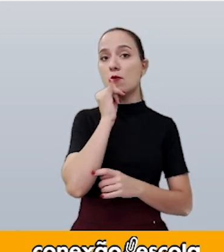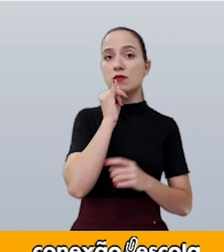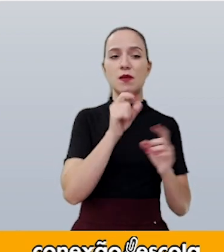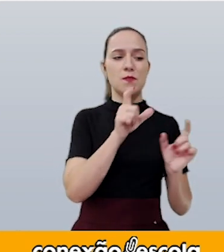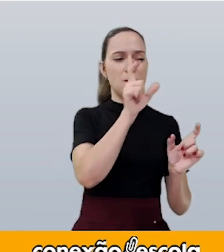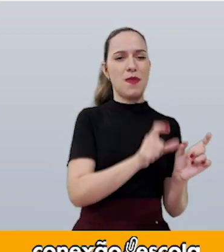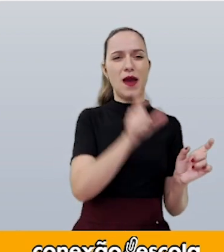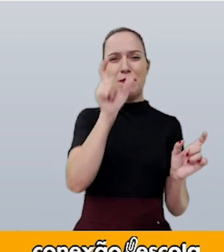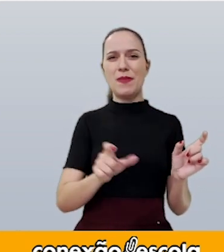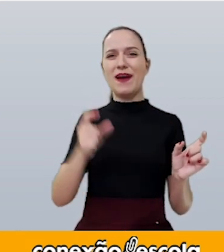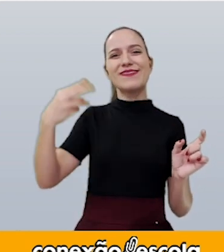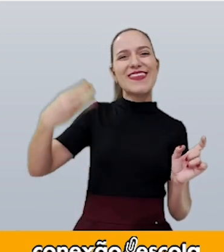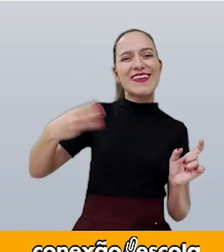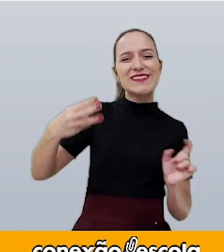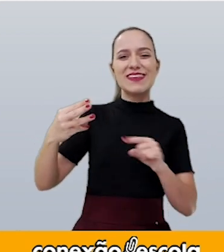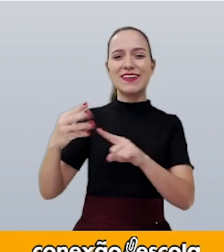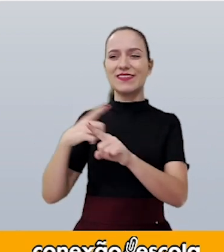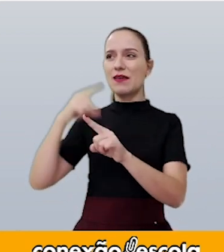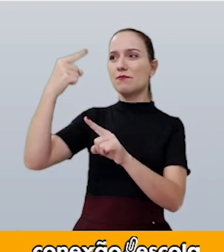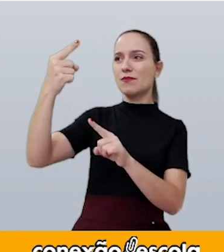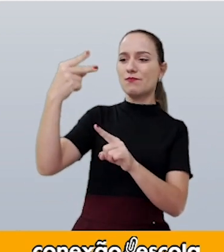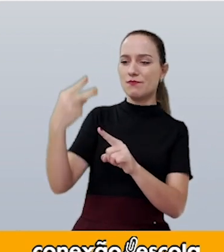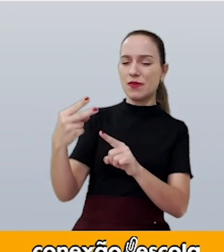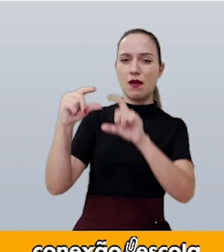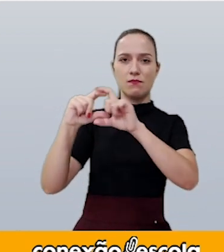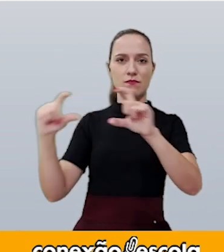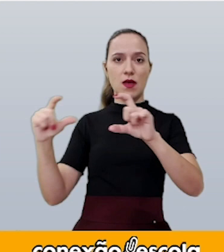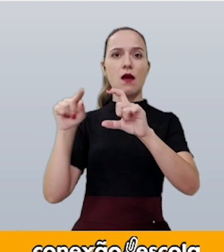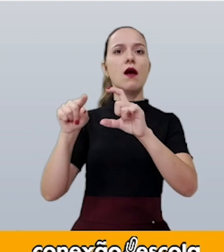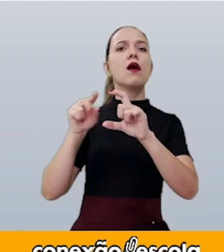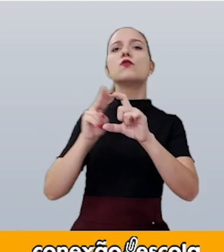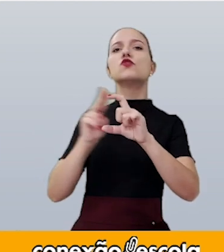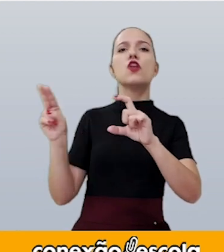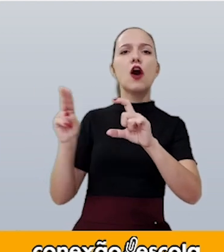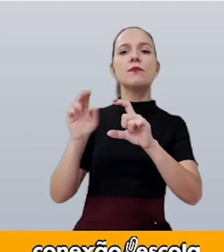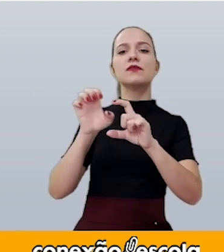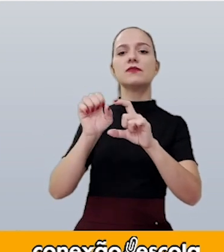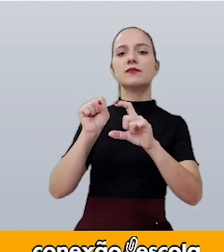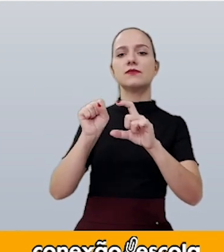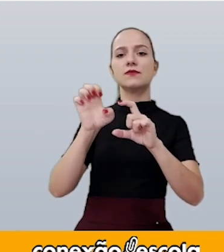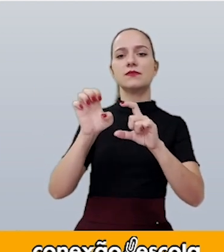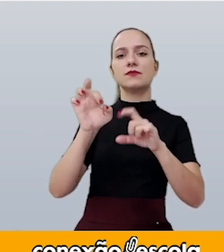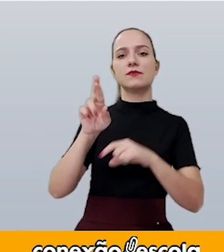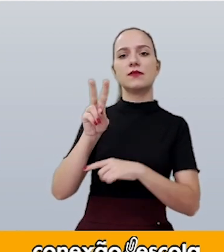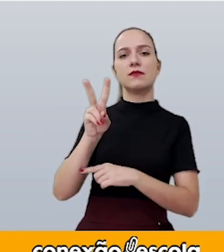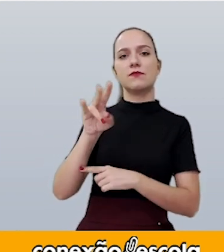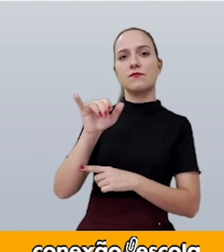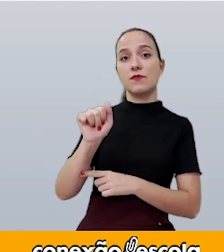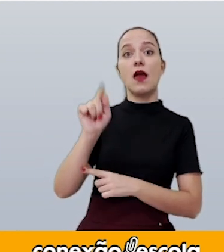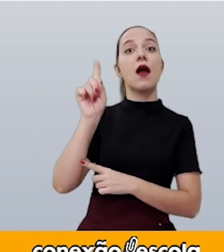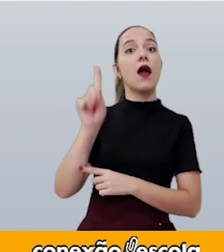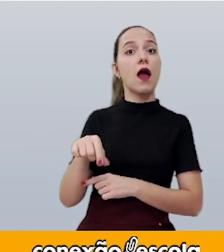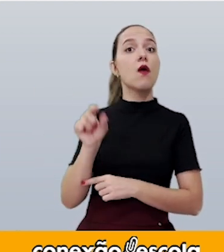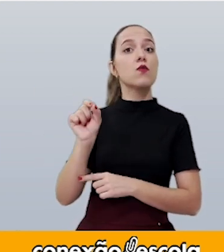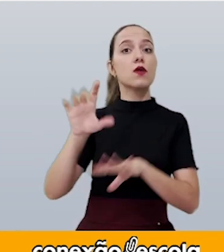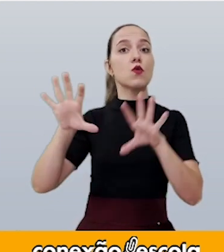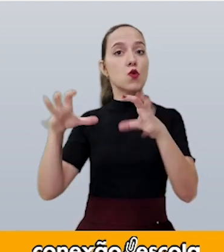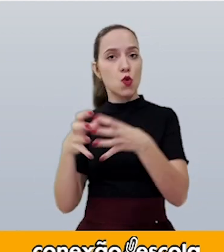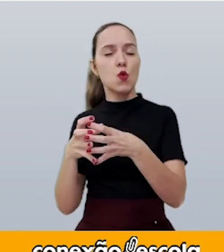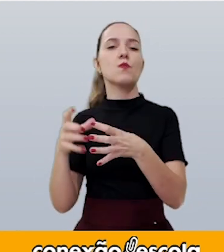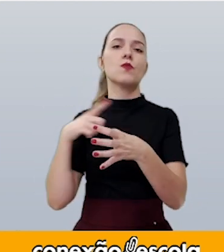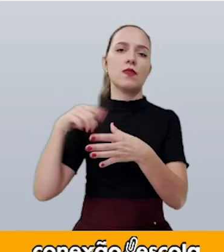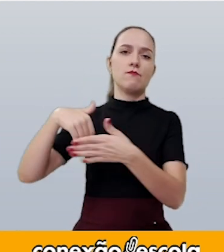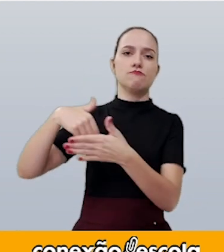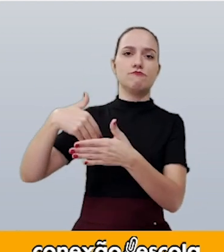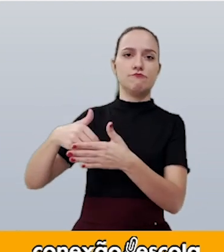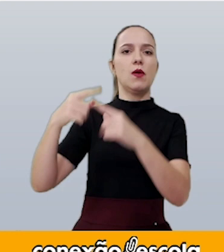da terceira coluna está preenchida com a palavra Sérvia, que é o nome do time de